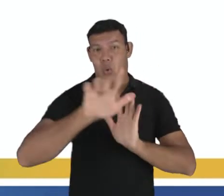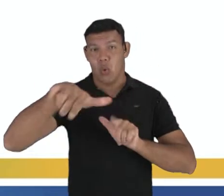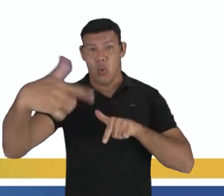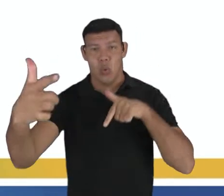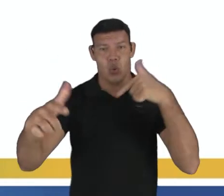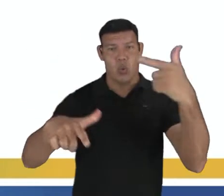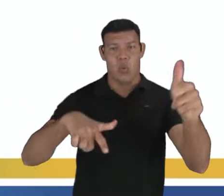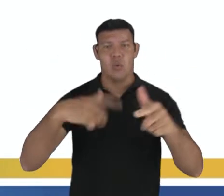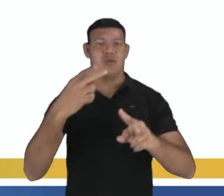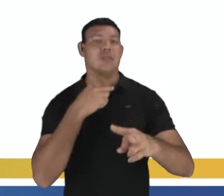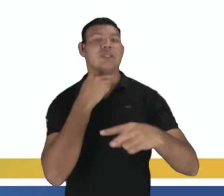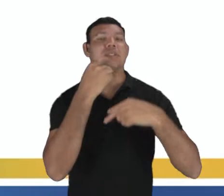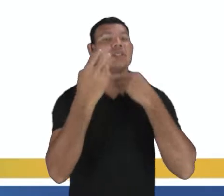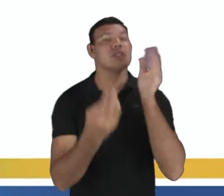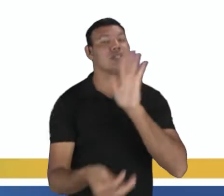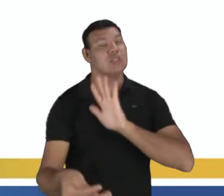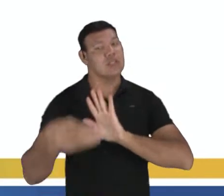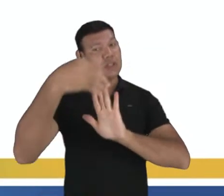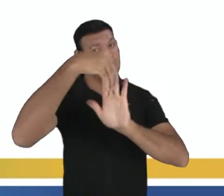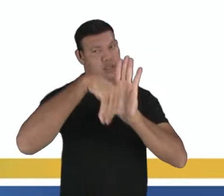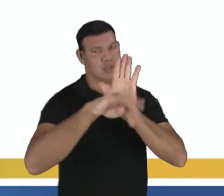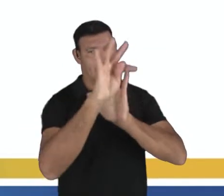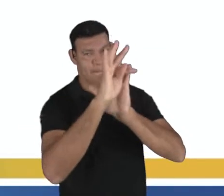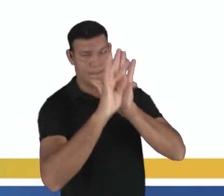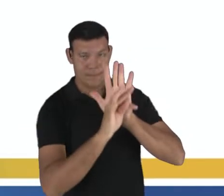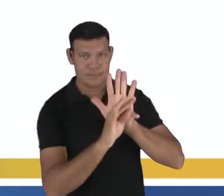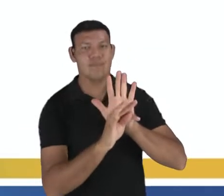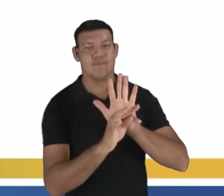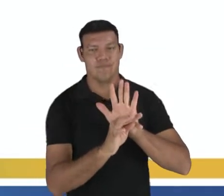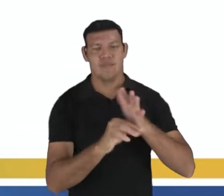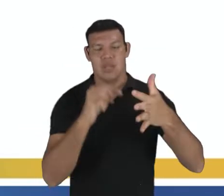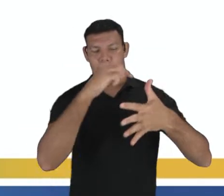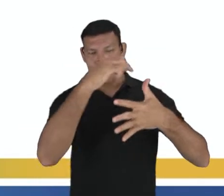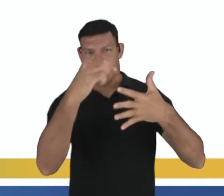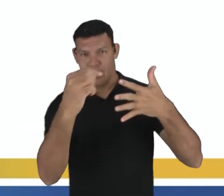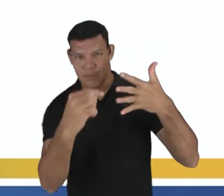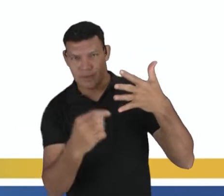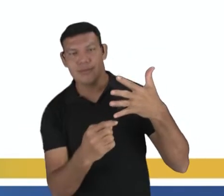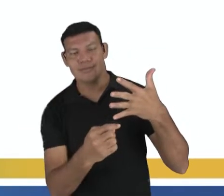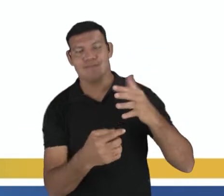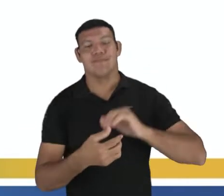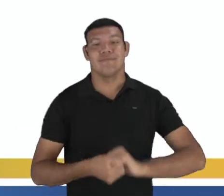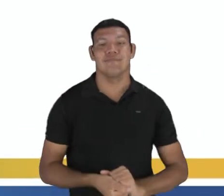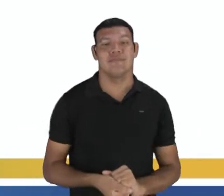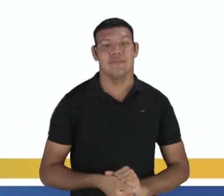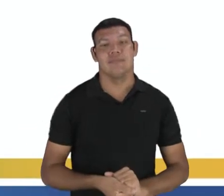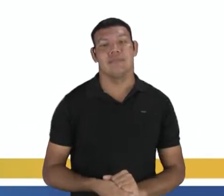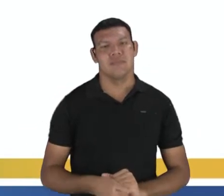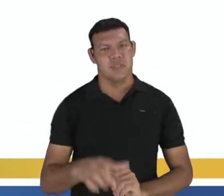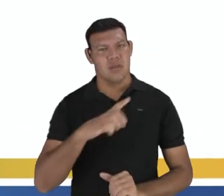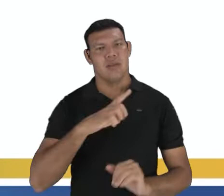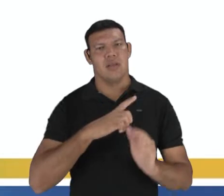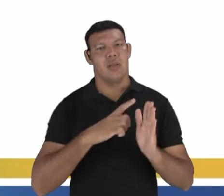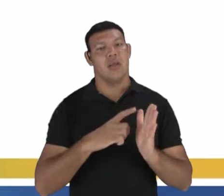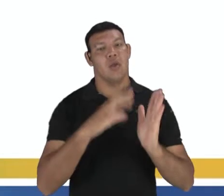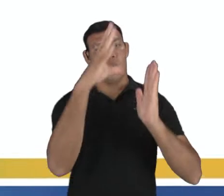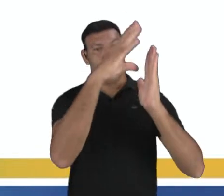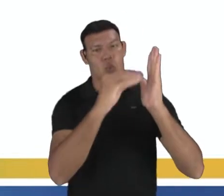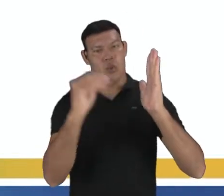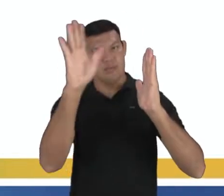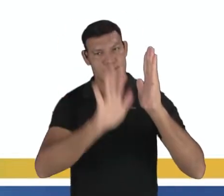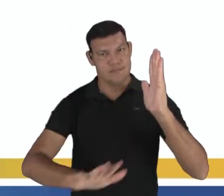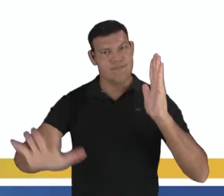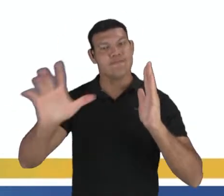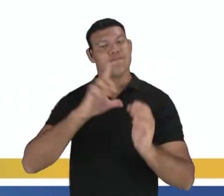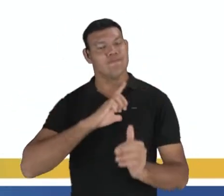outras vozes aí dentro do texto, com esses 5 elementos aí. Ah, tem intertextualidade? Então,